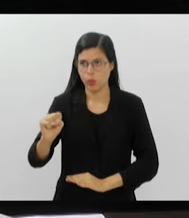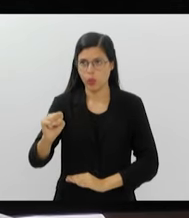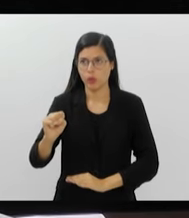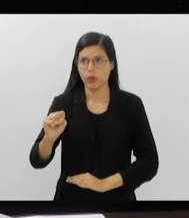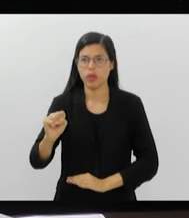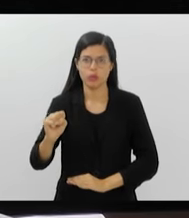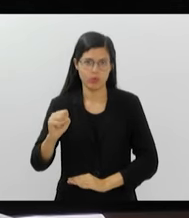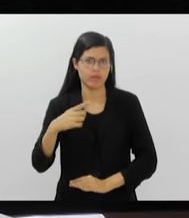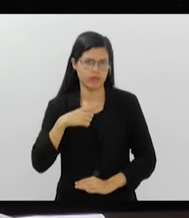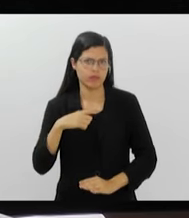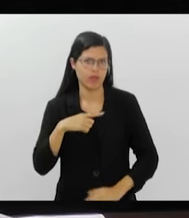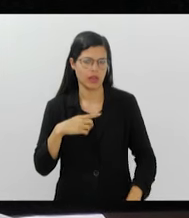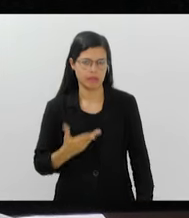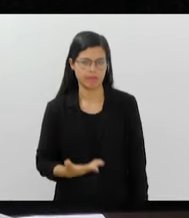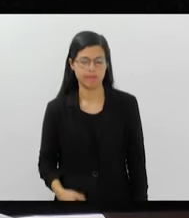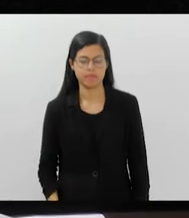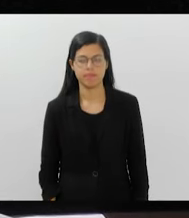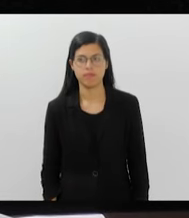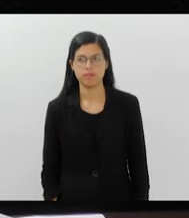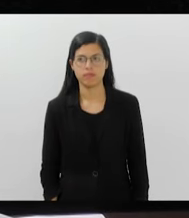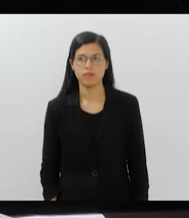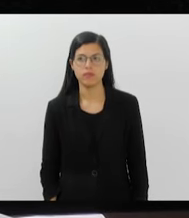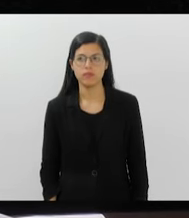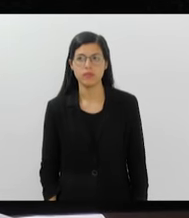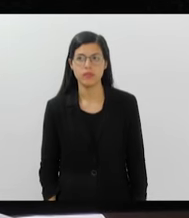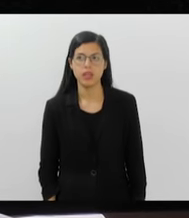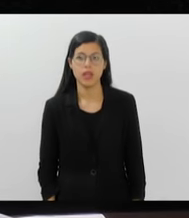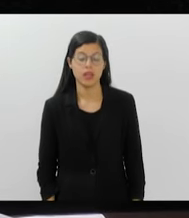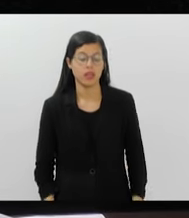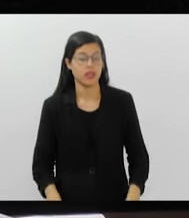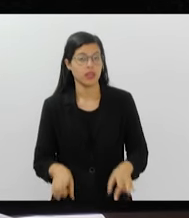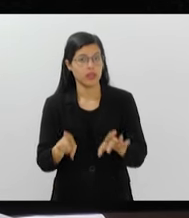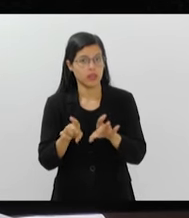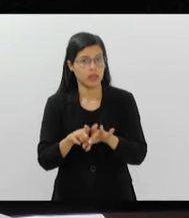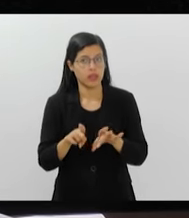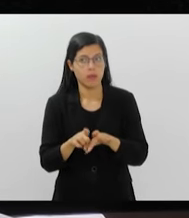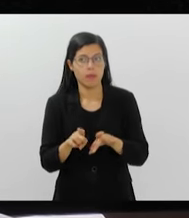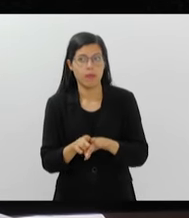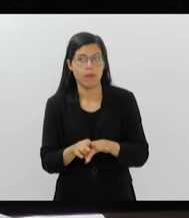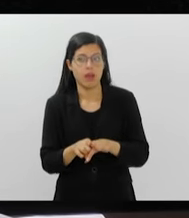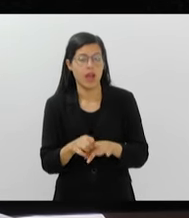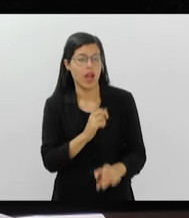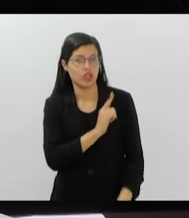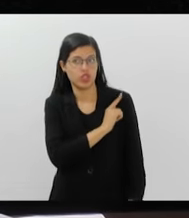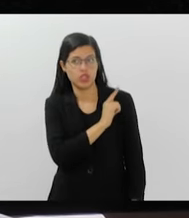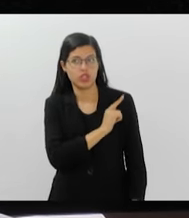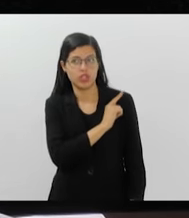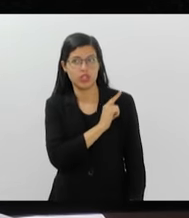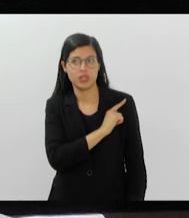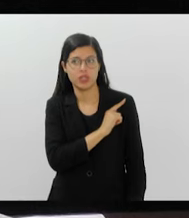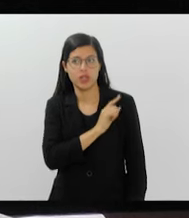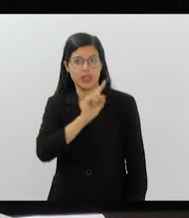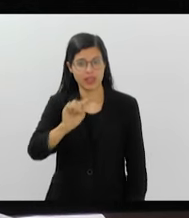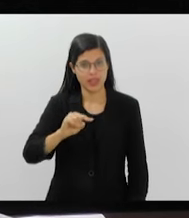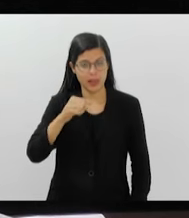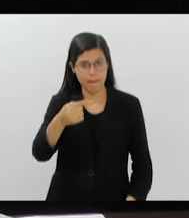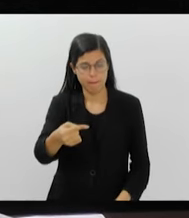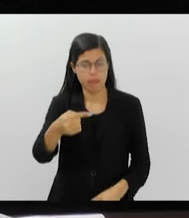11.738 ali confere. E, em última instância, a atual gestão, após as